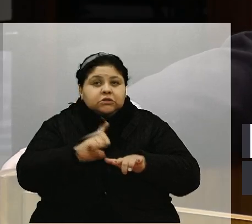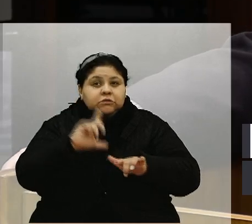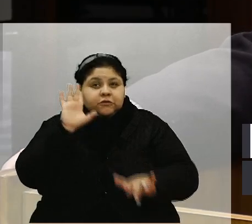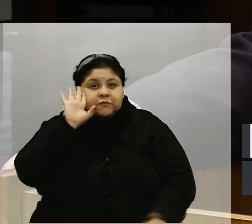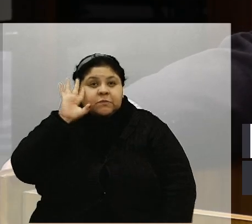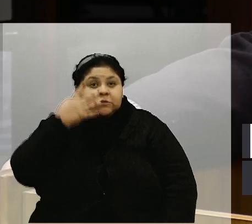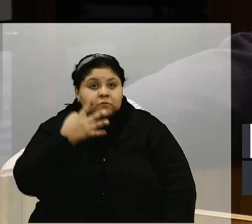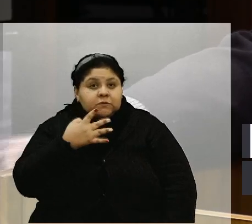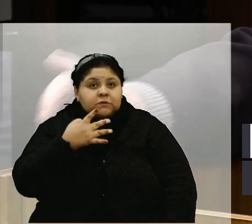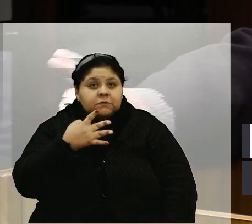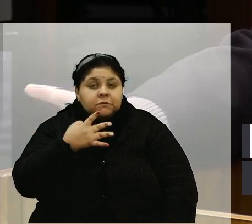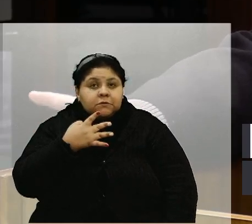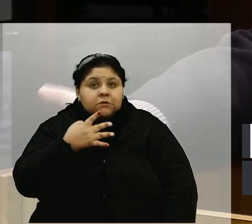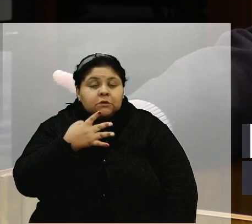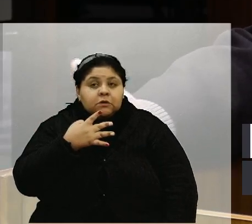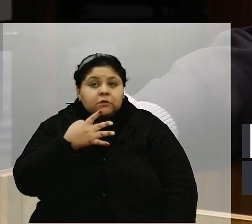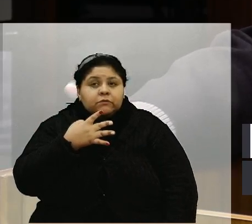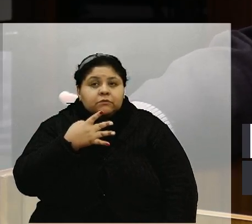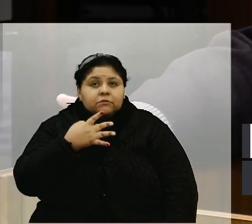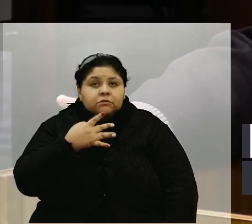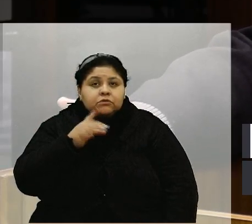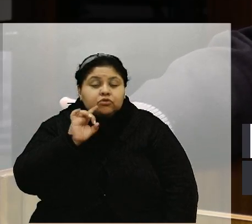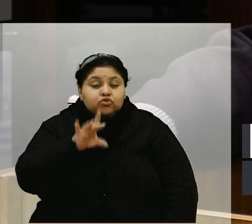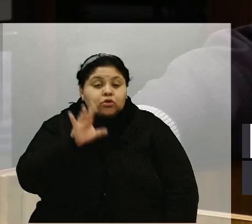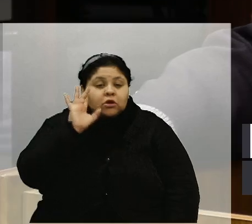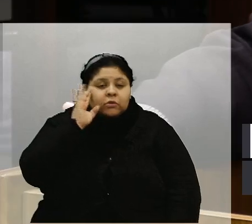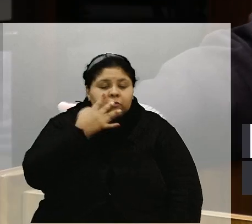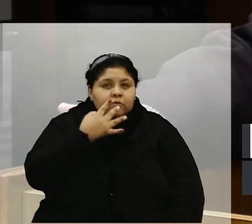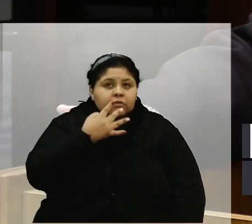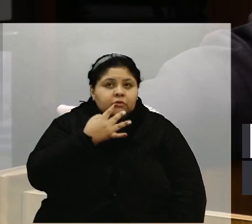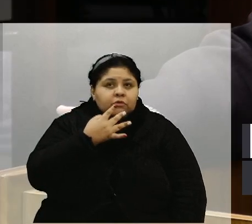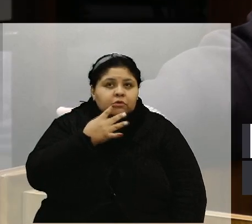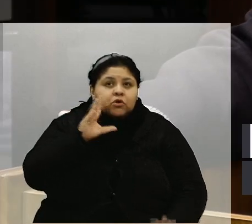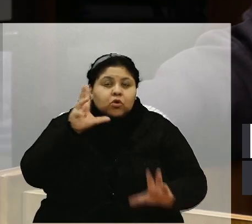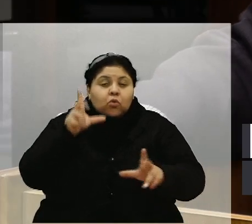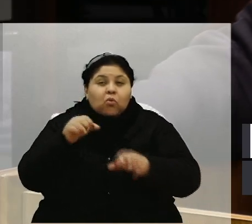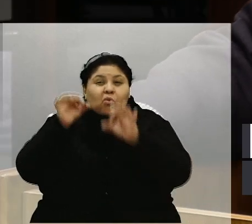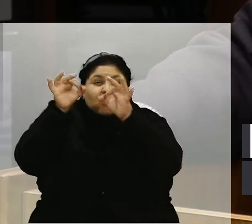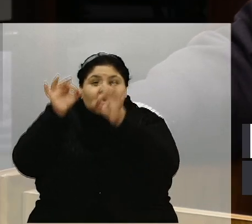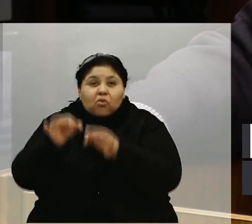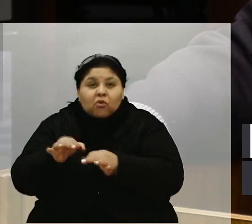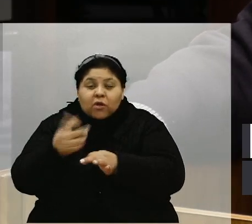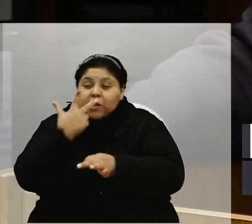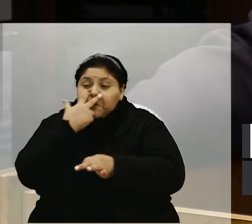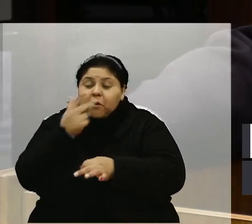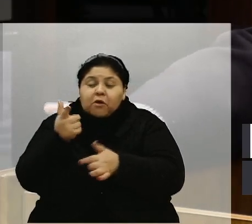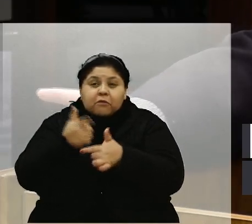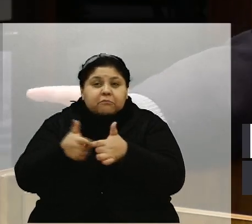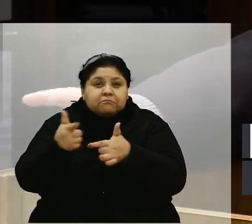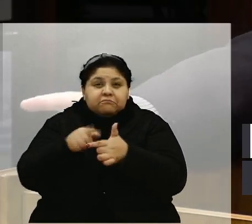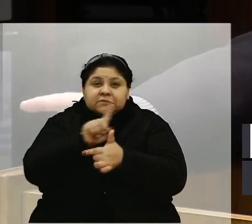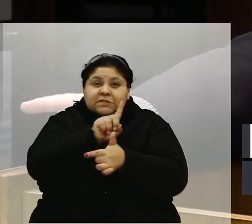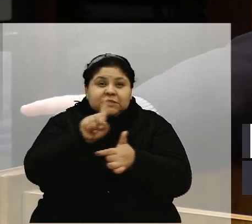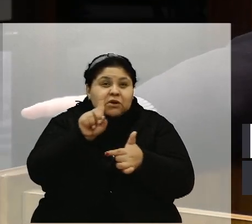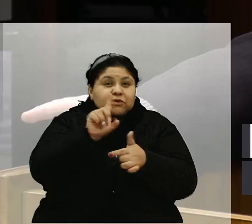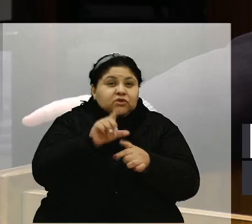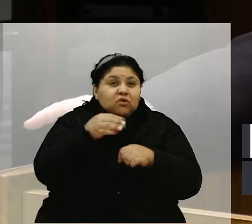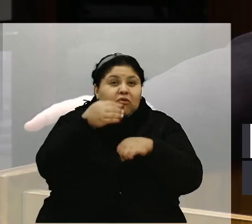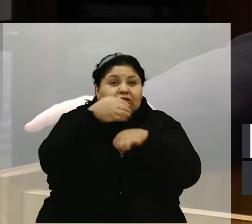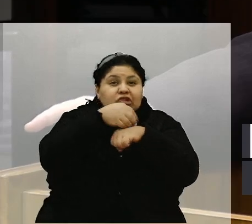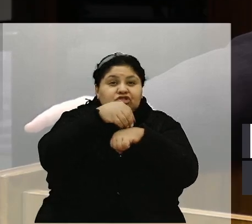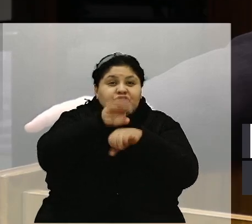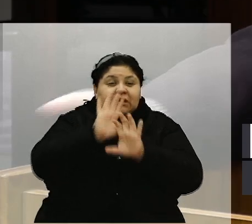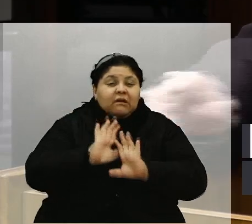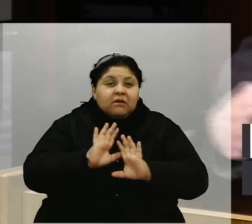solução. Solução só é solução quando ela é exatamente do tamanho do problema. Senão é só palpite.